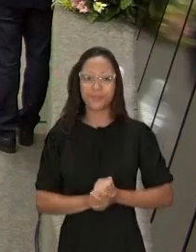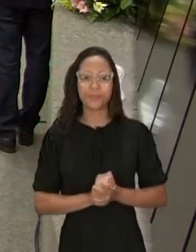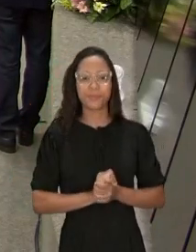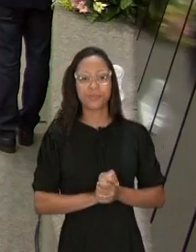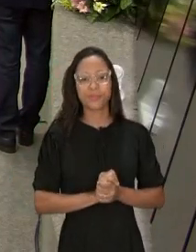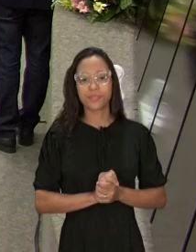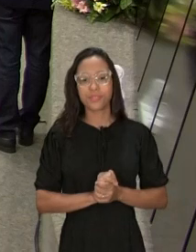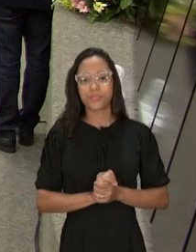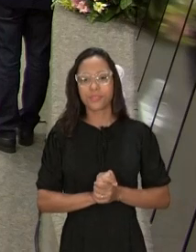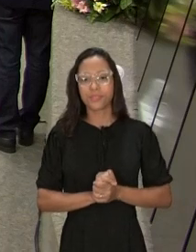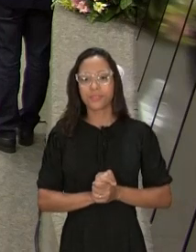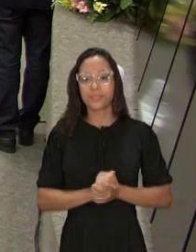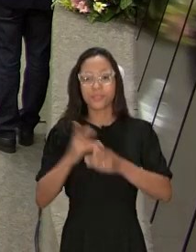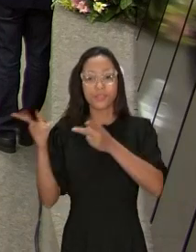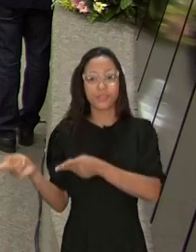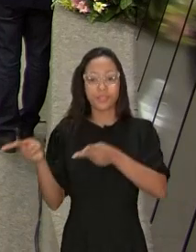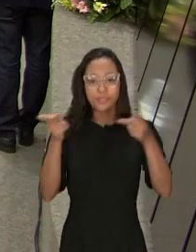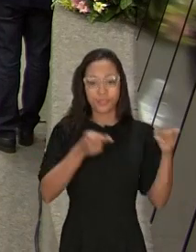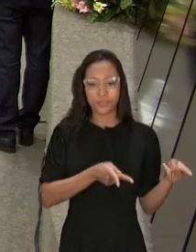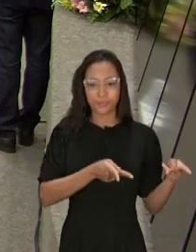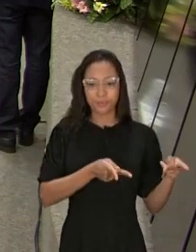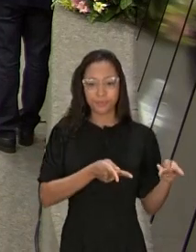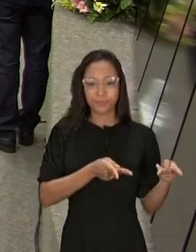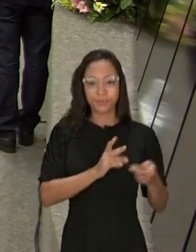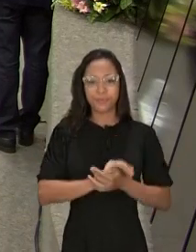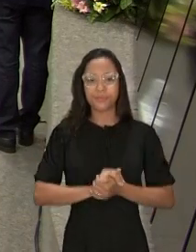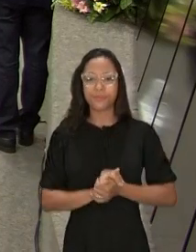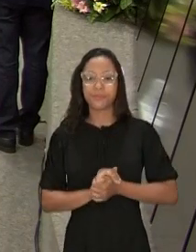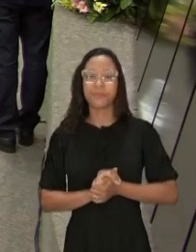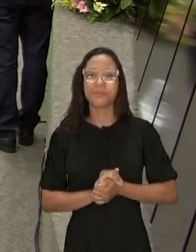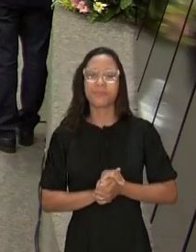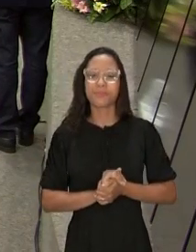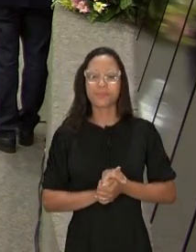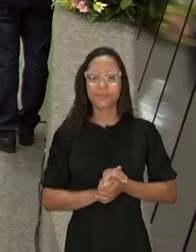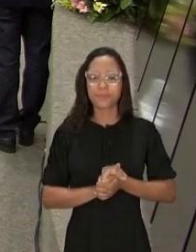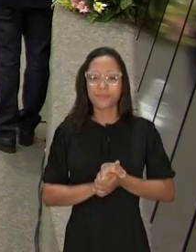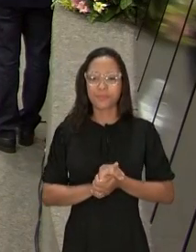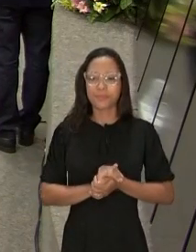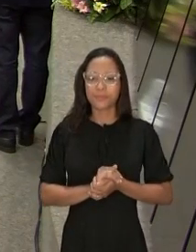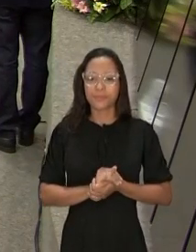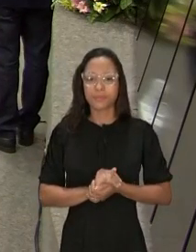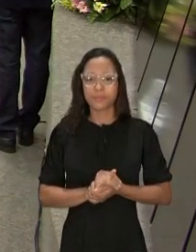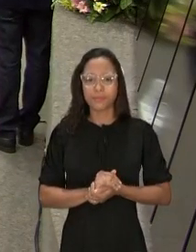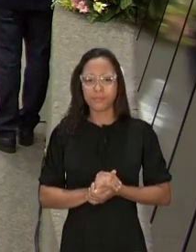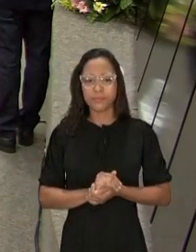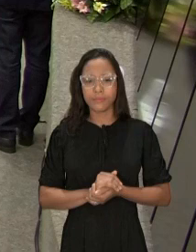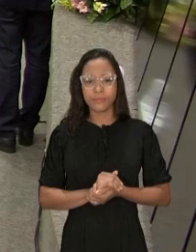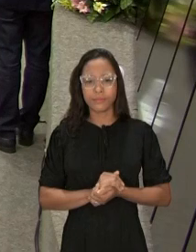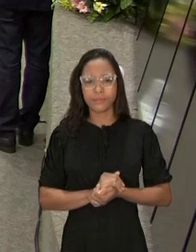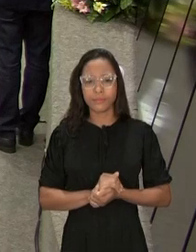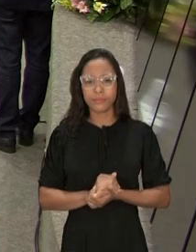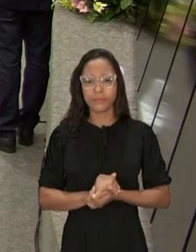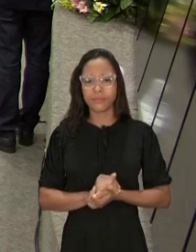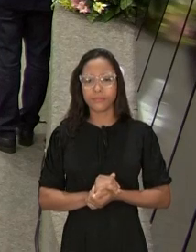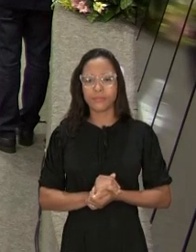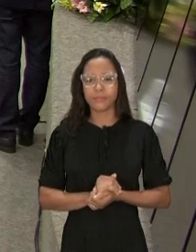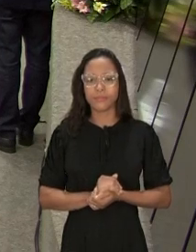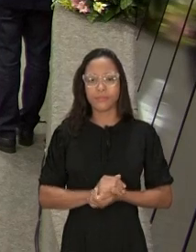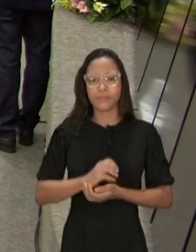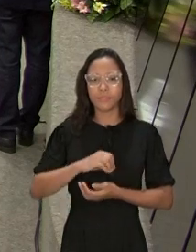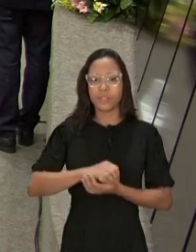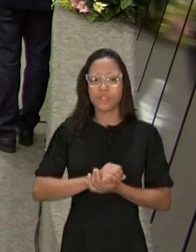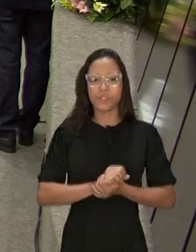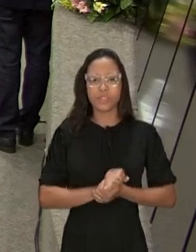Convidamos, nesse momento, para receber a sua homenagem, Jogi Humberto Oshaya, e